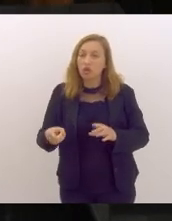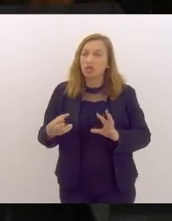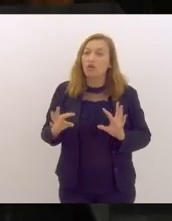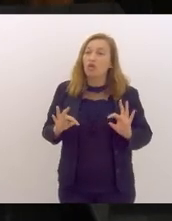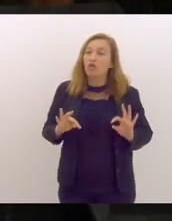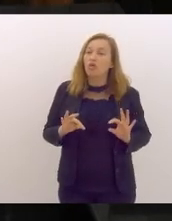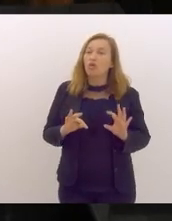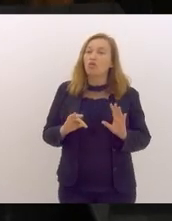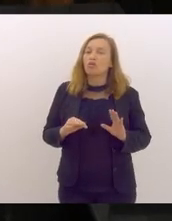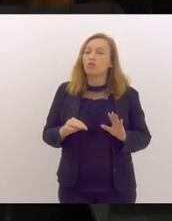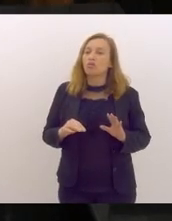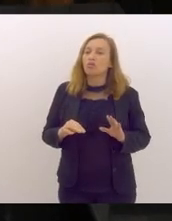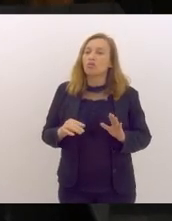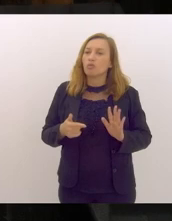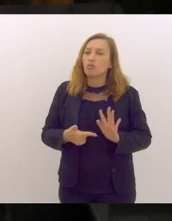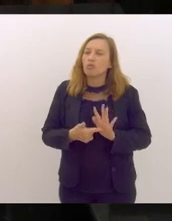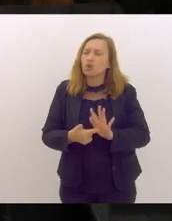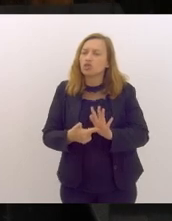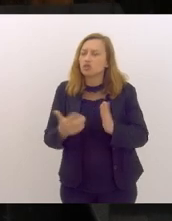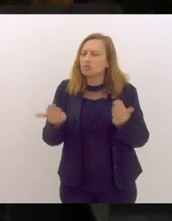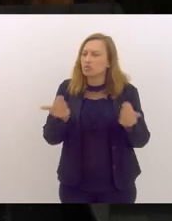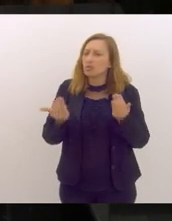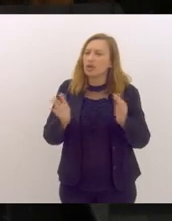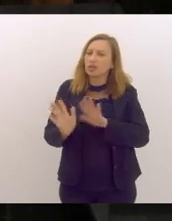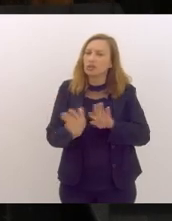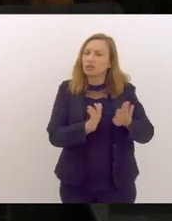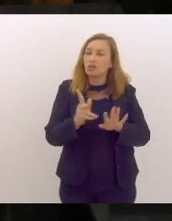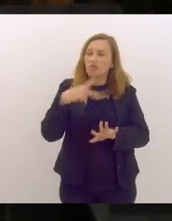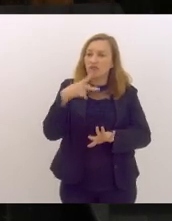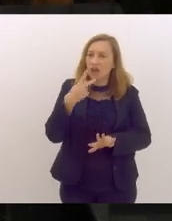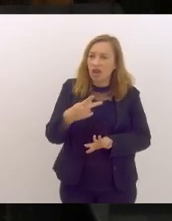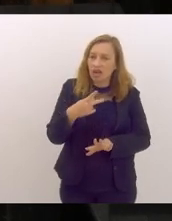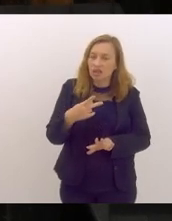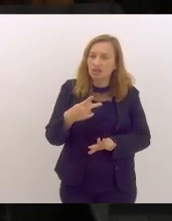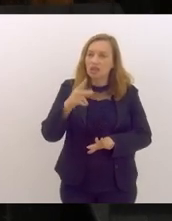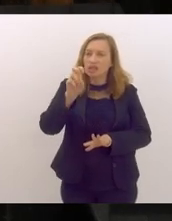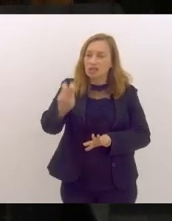aqui, fazendo um arredondamento de padaria, nós estamos falando de